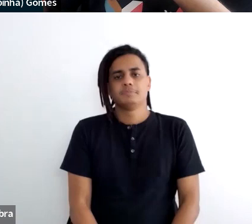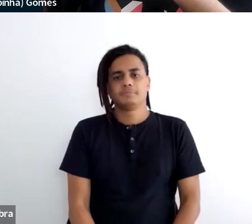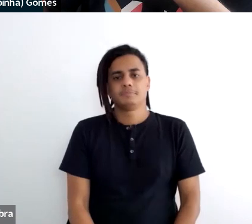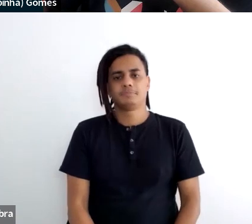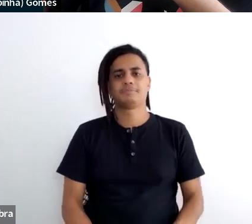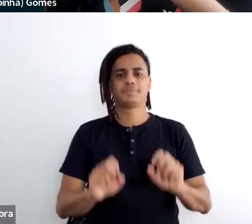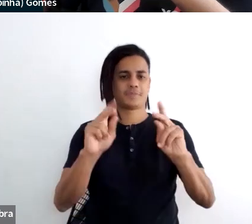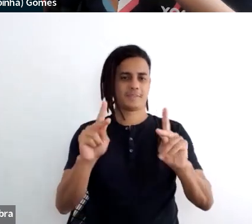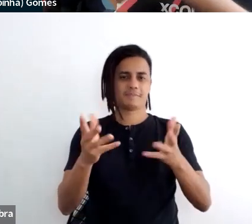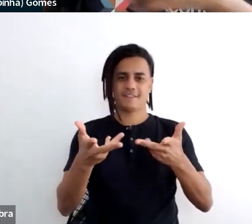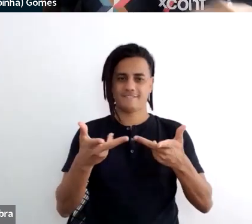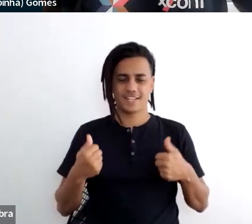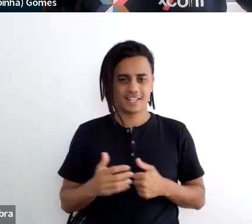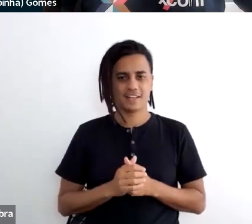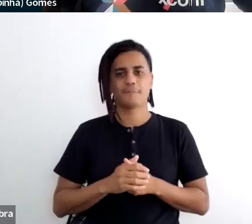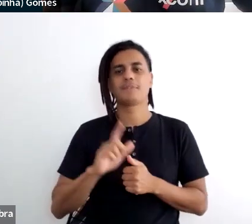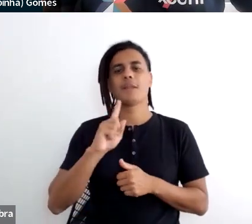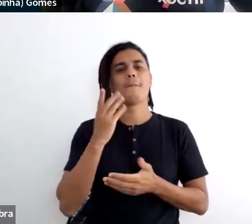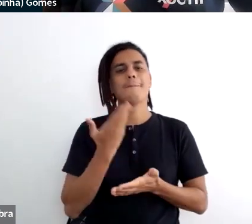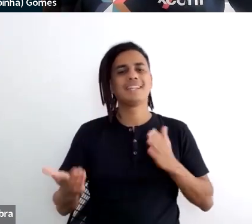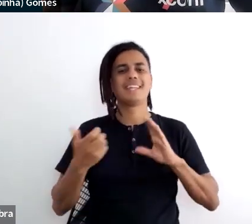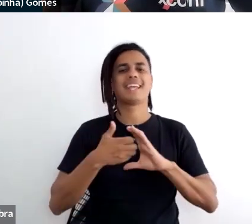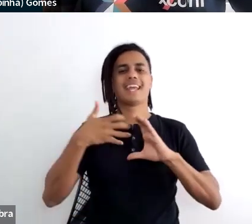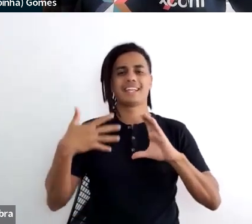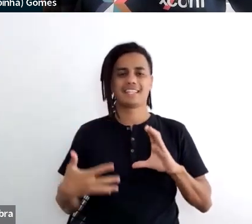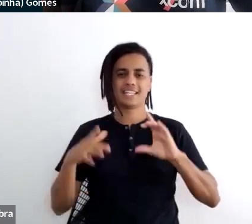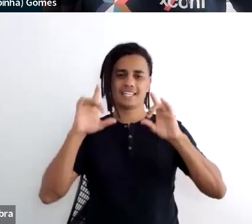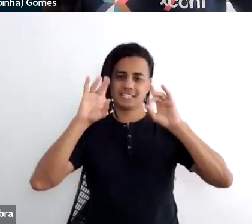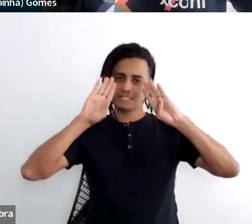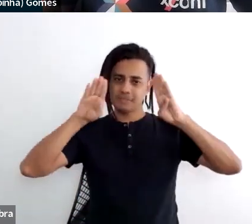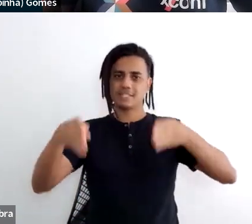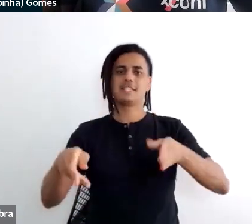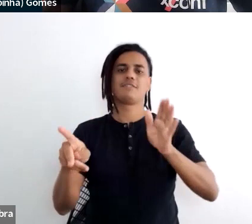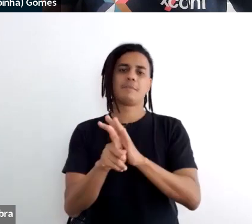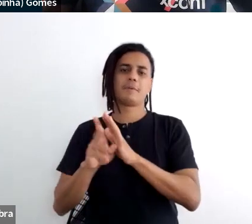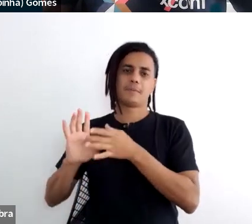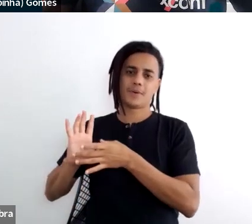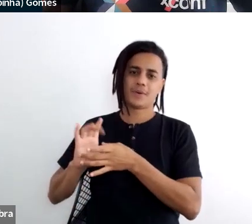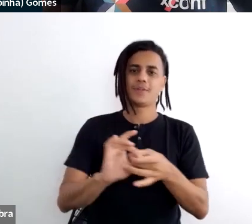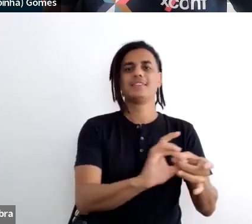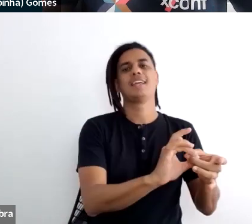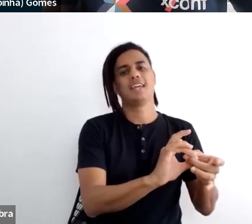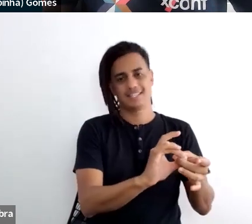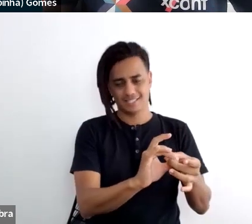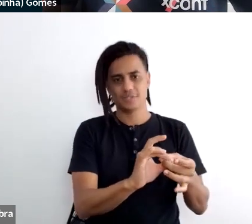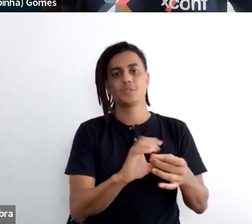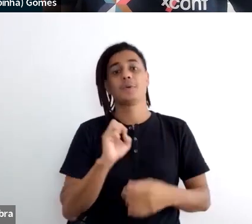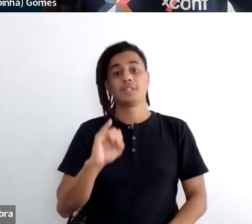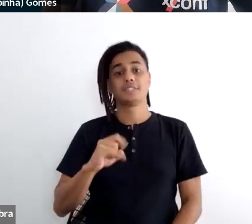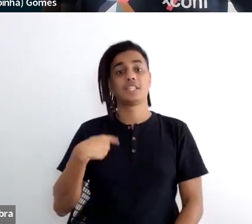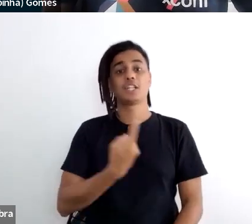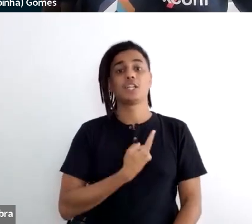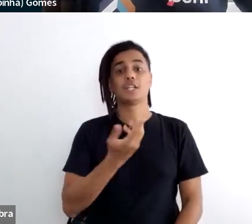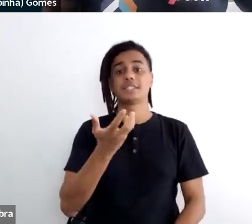Maravilha, não perder a característica específica do seu contexto quando a gente quer absorver